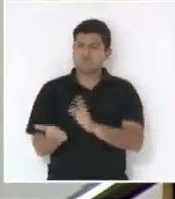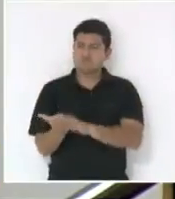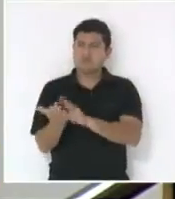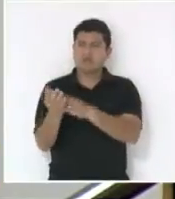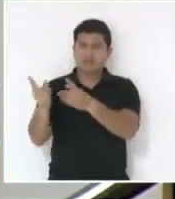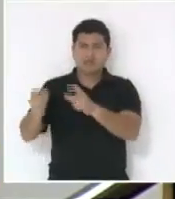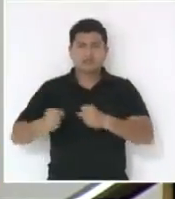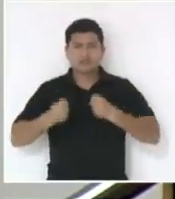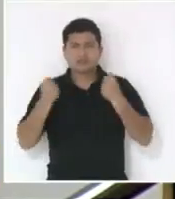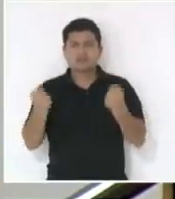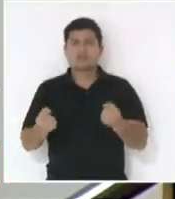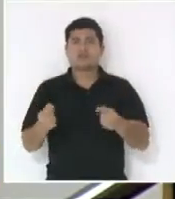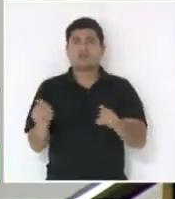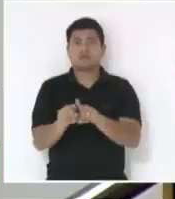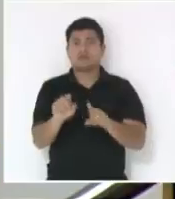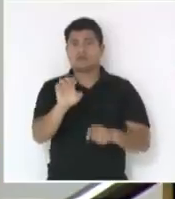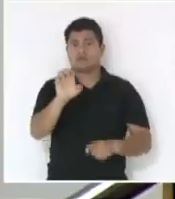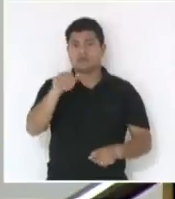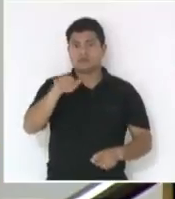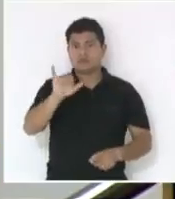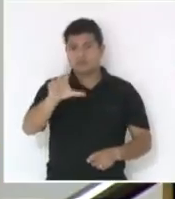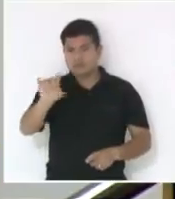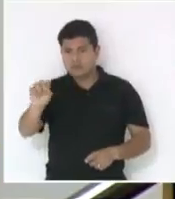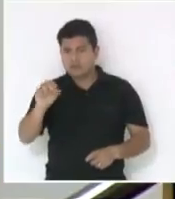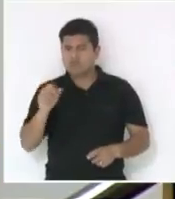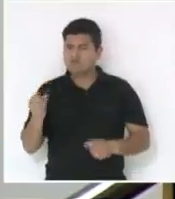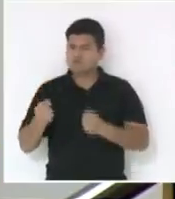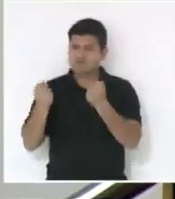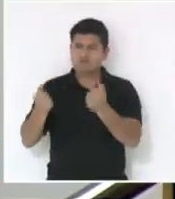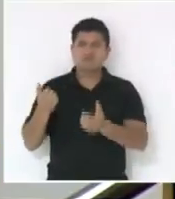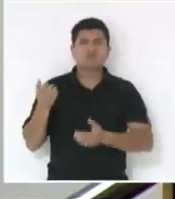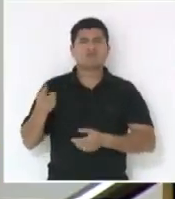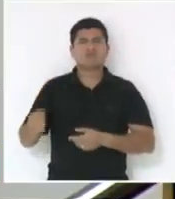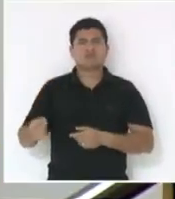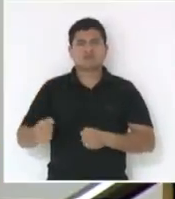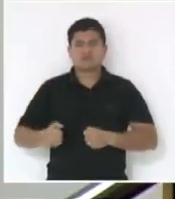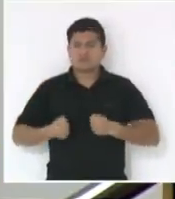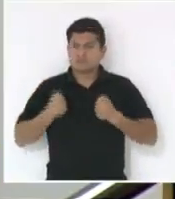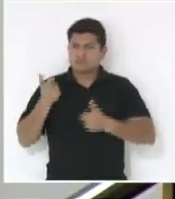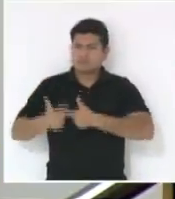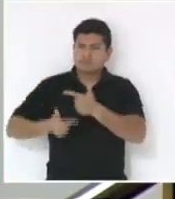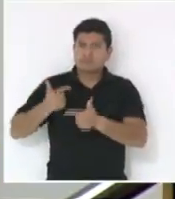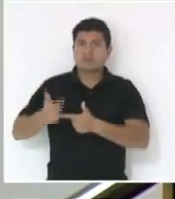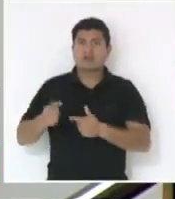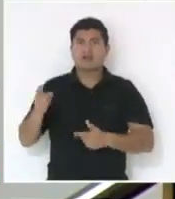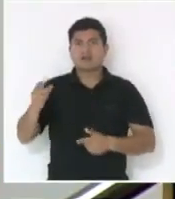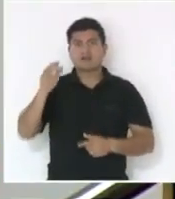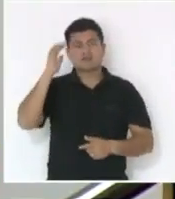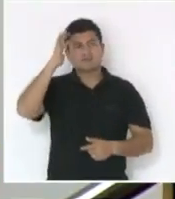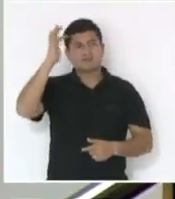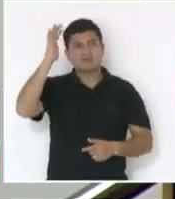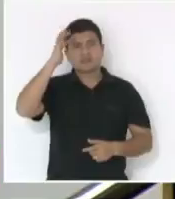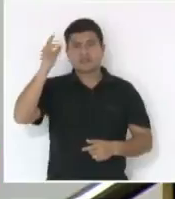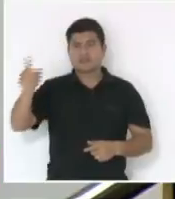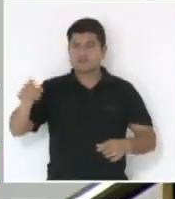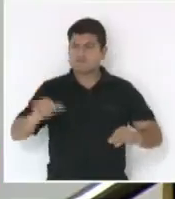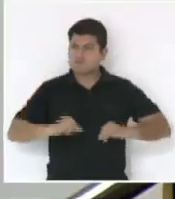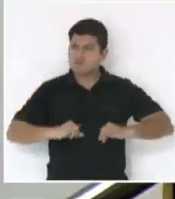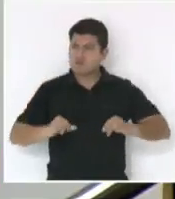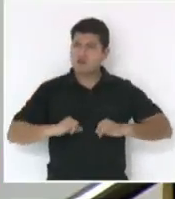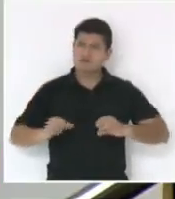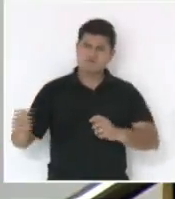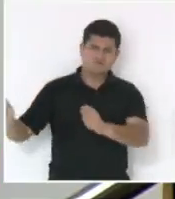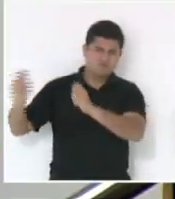ao Emílio que está empenhado, mas eu fico pensando o quanto este prefeito vai sofrer de pressão,